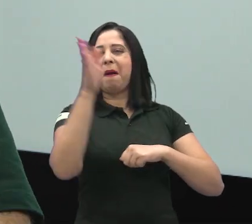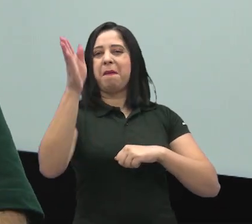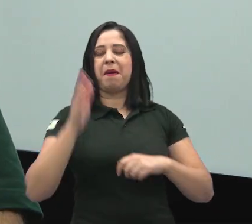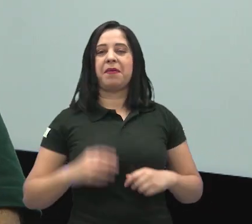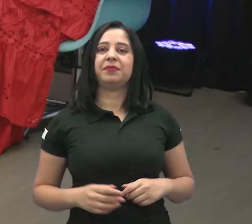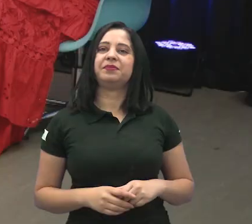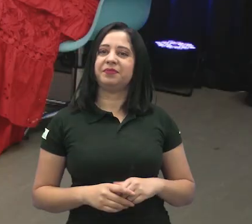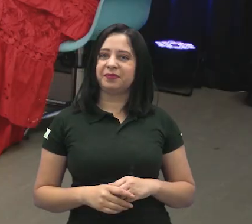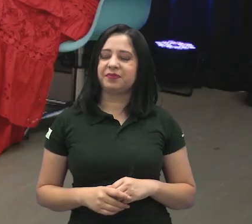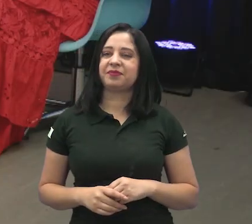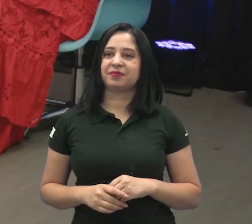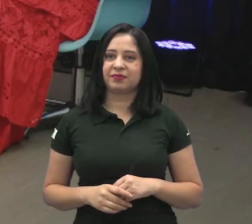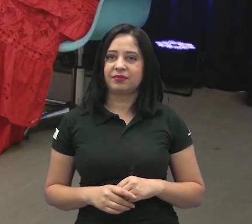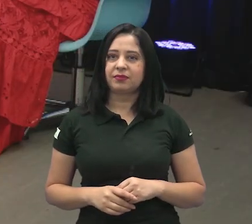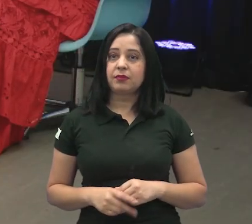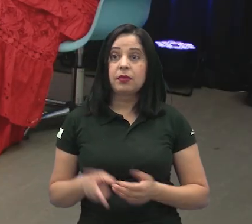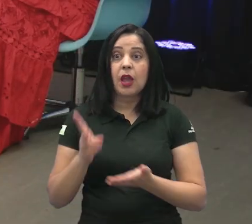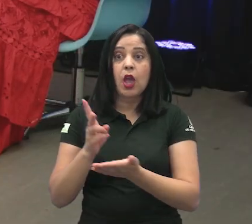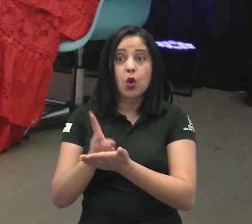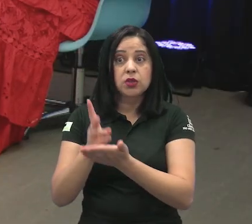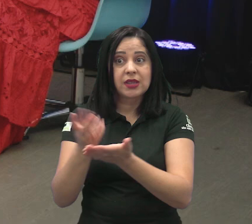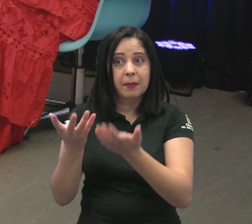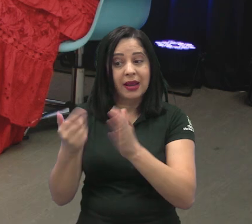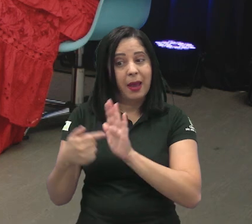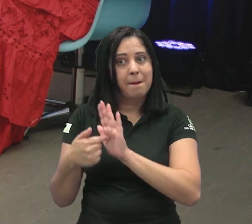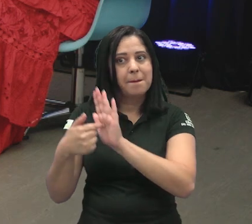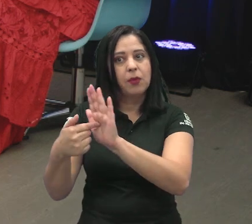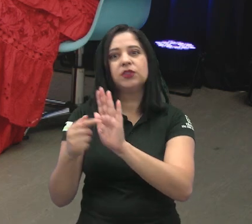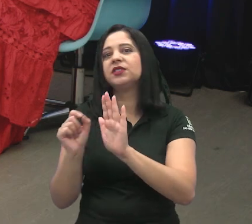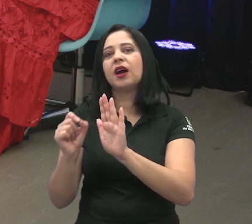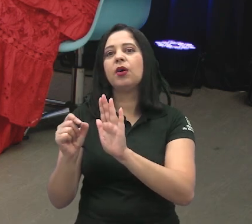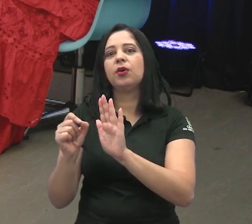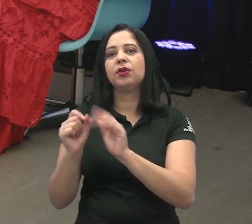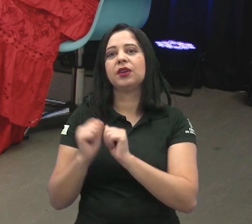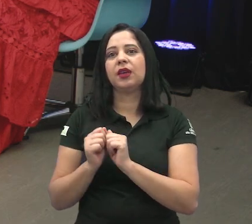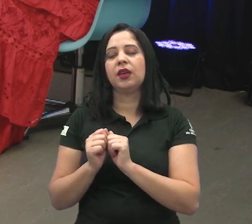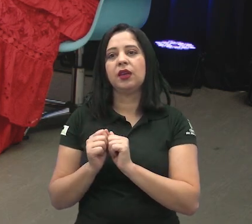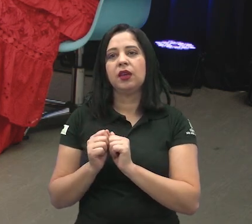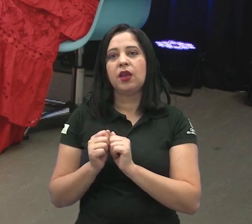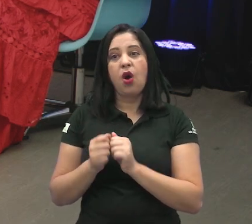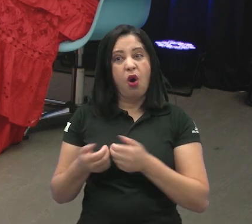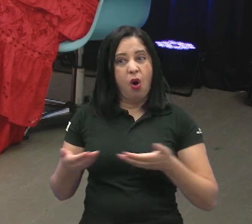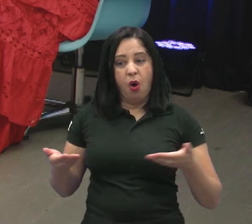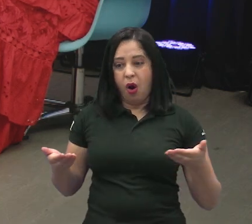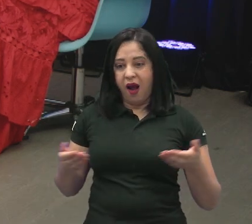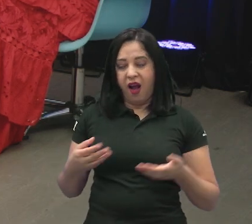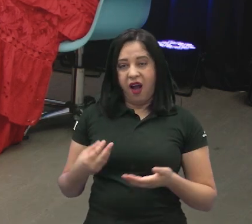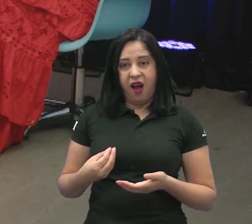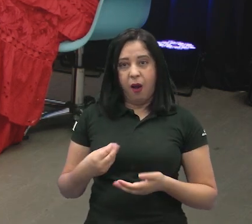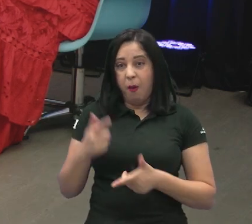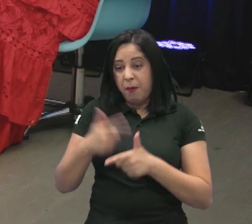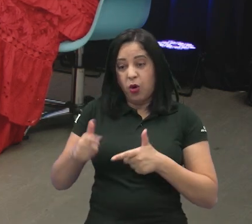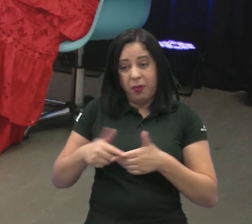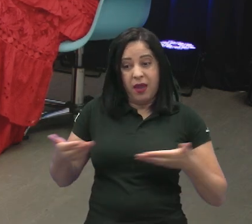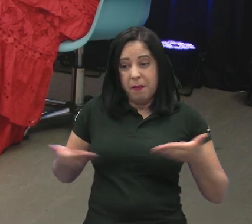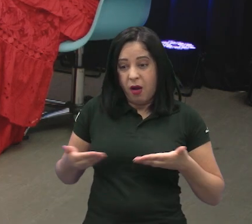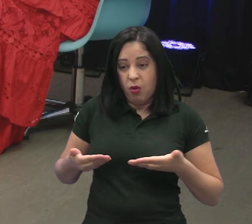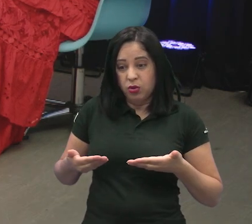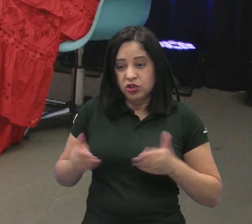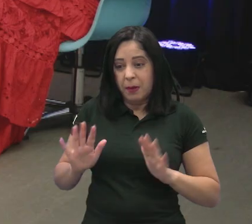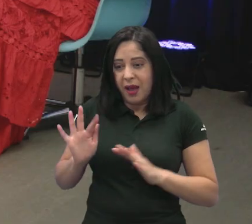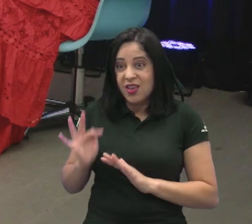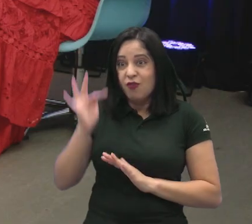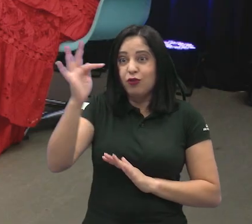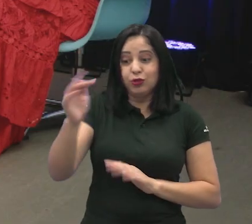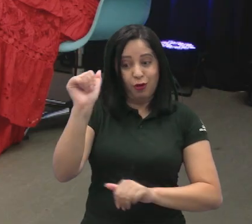E Vieira, é exatamente isso que a gente quer trazer sempre no Inspiração, que a situação de hoje não define o seu futuro. Ela pegou de um